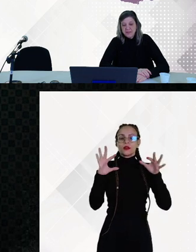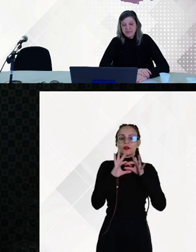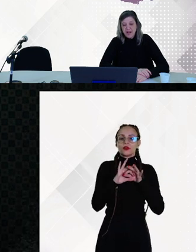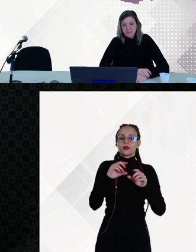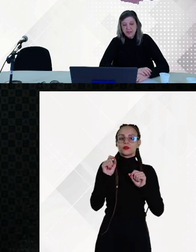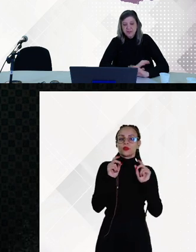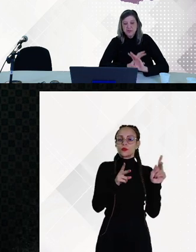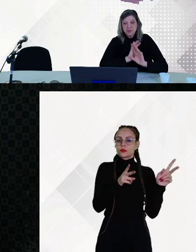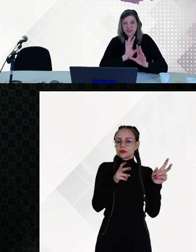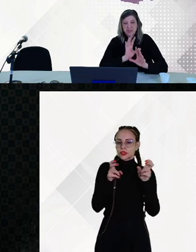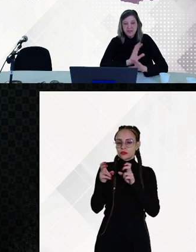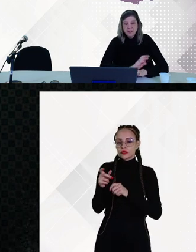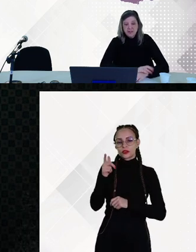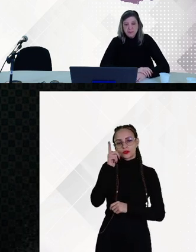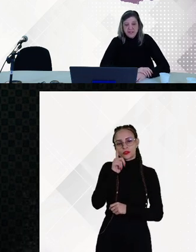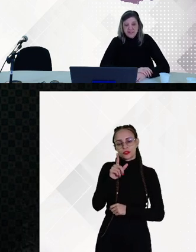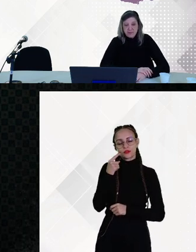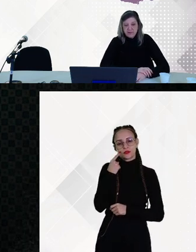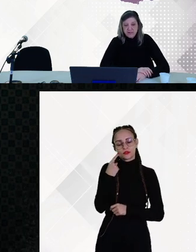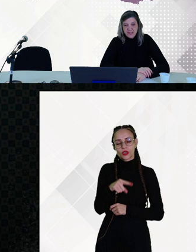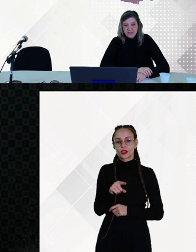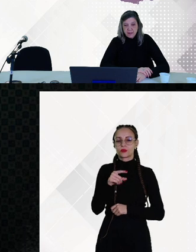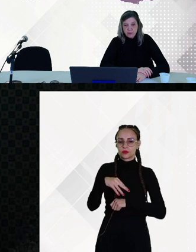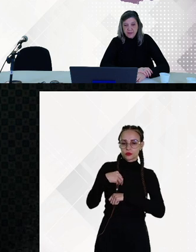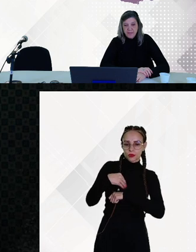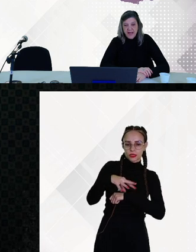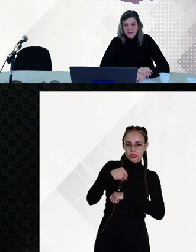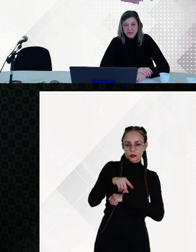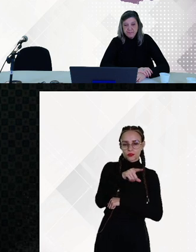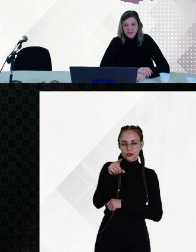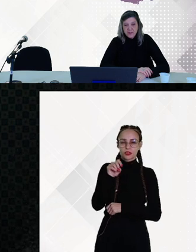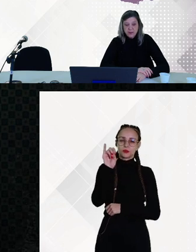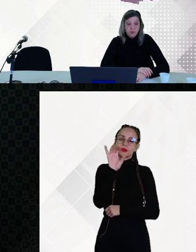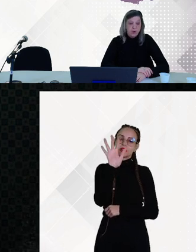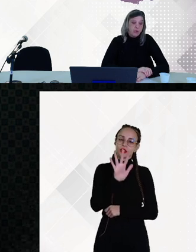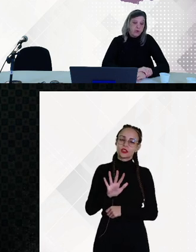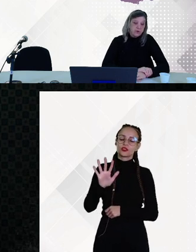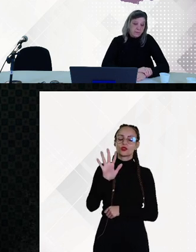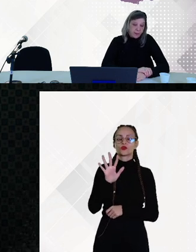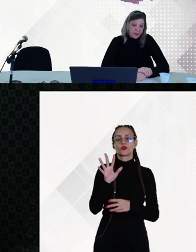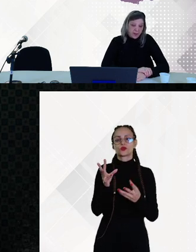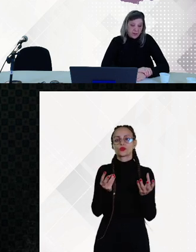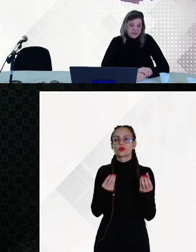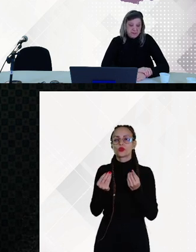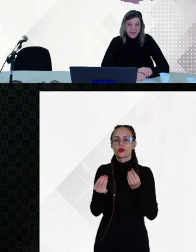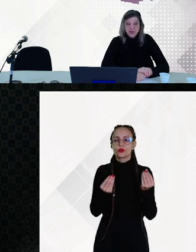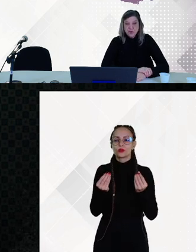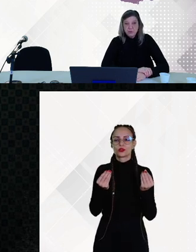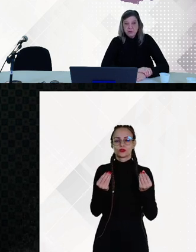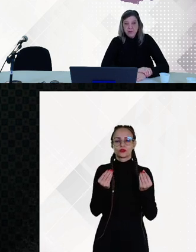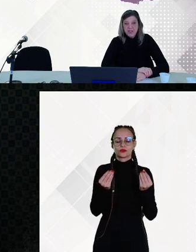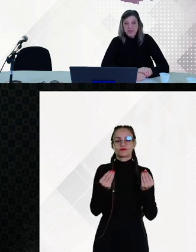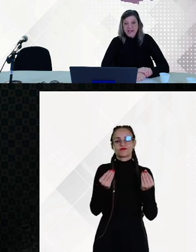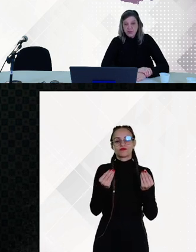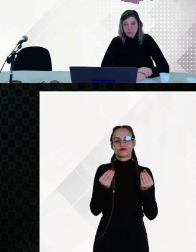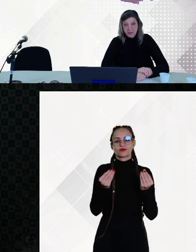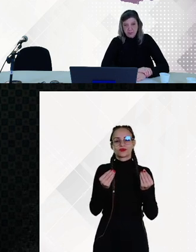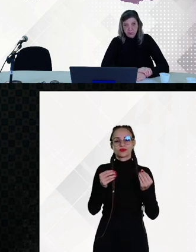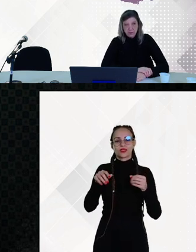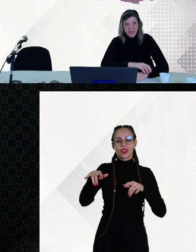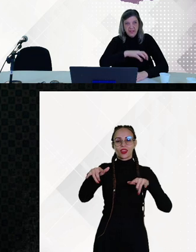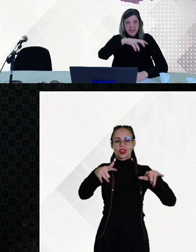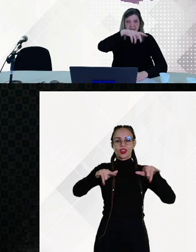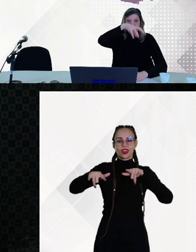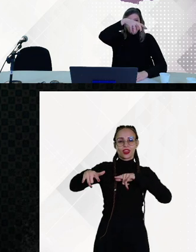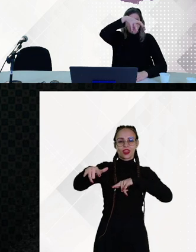ou observar para que a gente consiga passar para vocês alguma imagem, como se mexe uma marionete, por